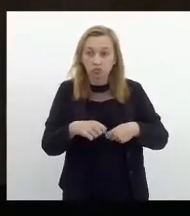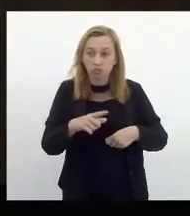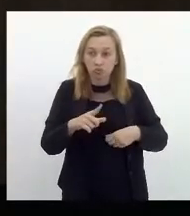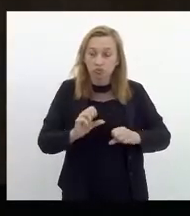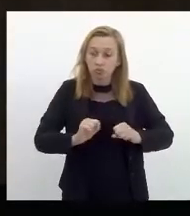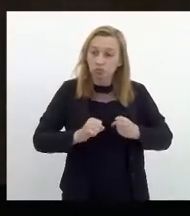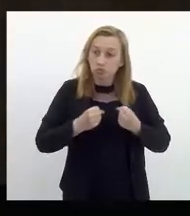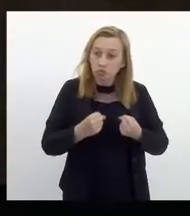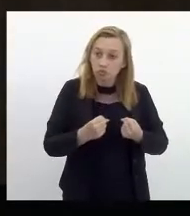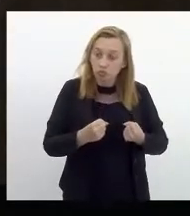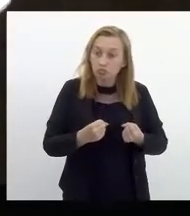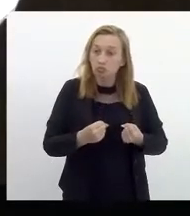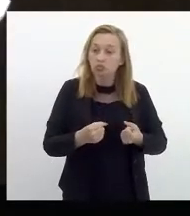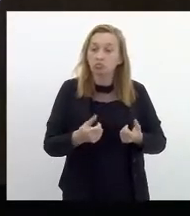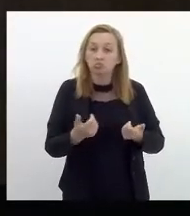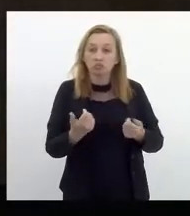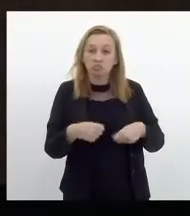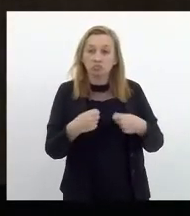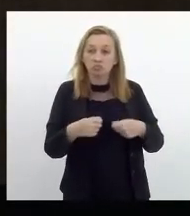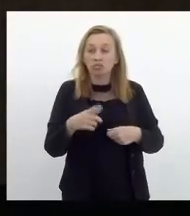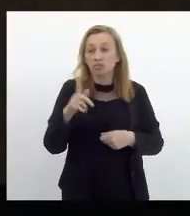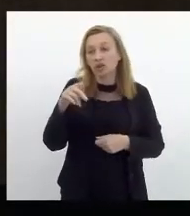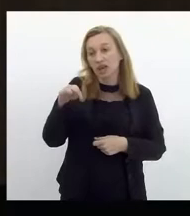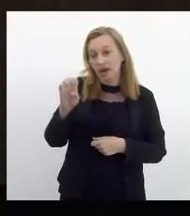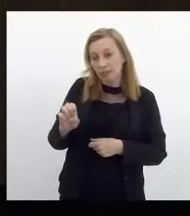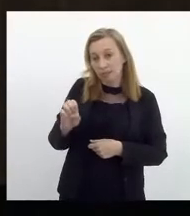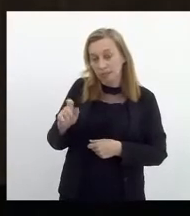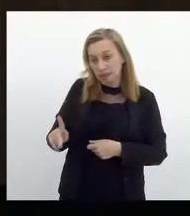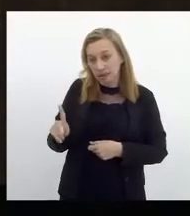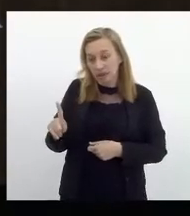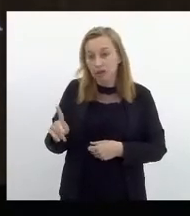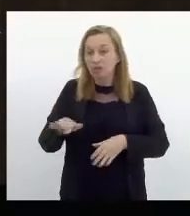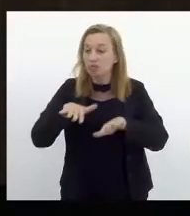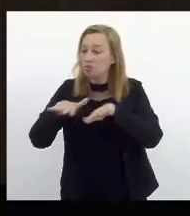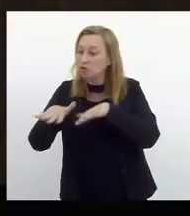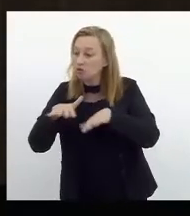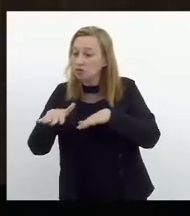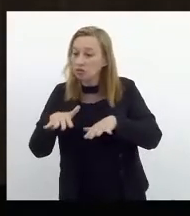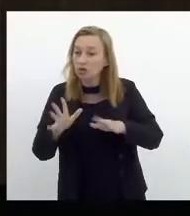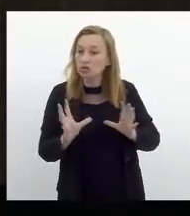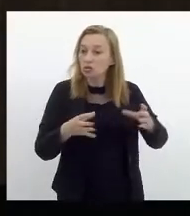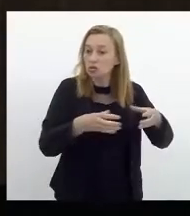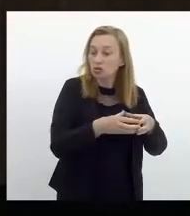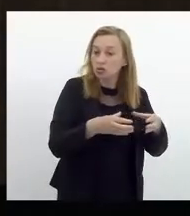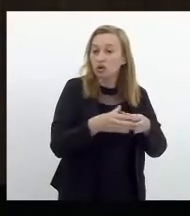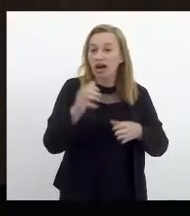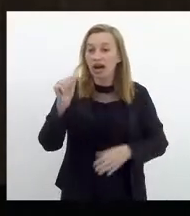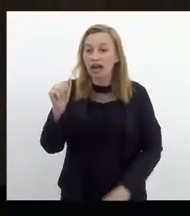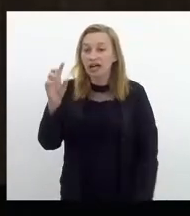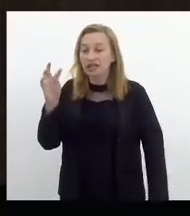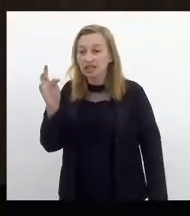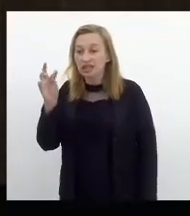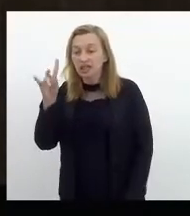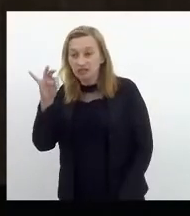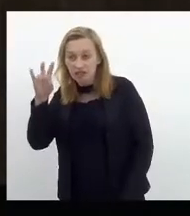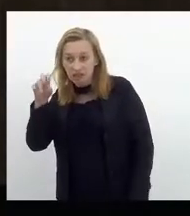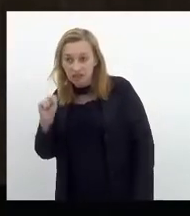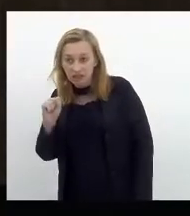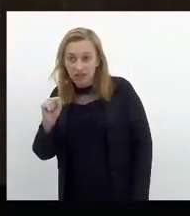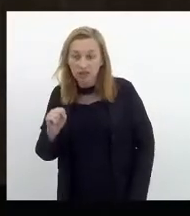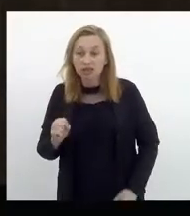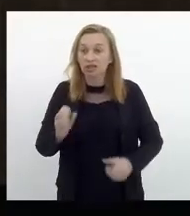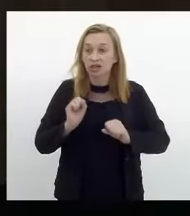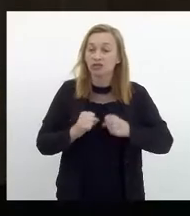fosso, não é necessário que haja um gap entre movimentos, coletivos, ativistas, defensores dos direitos